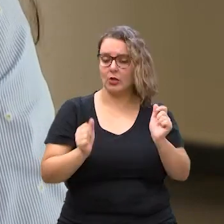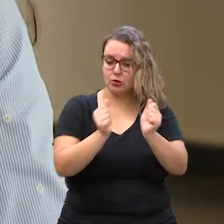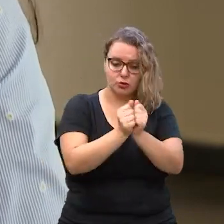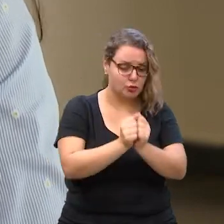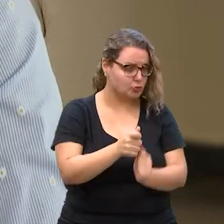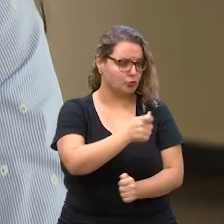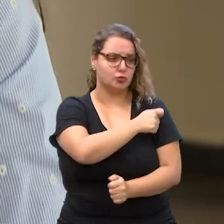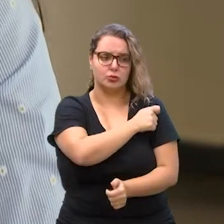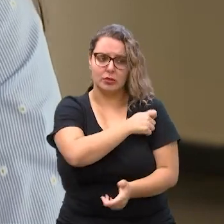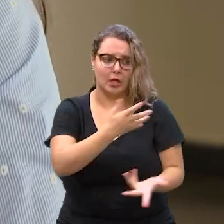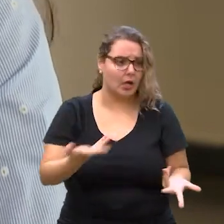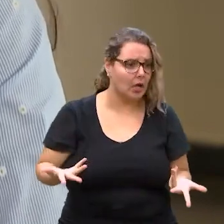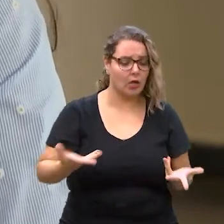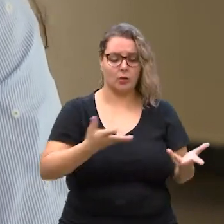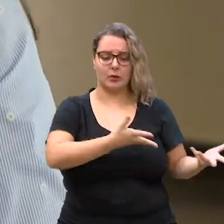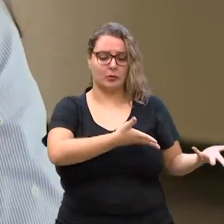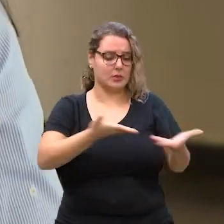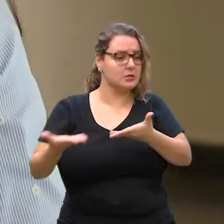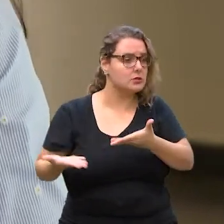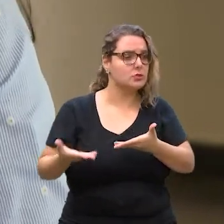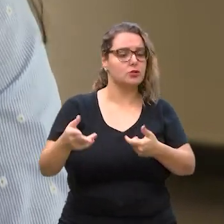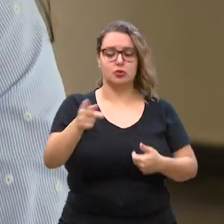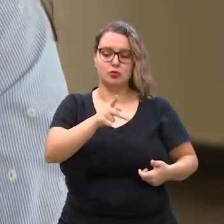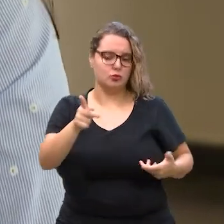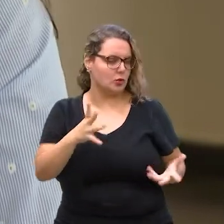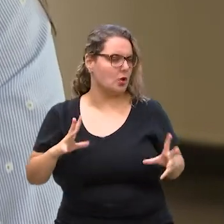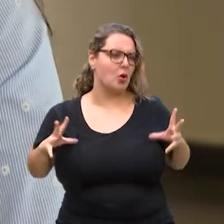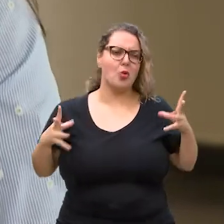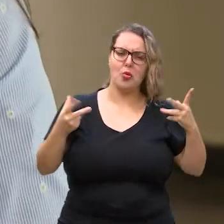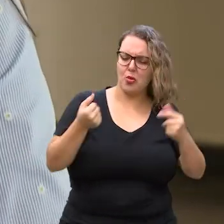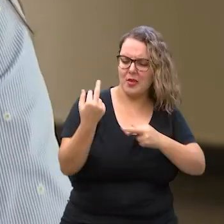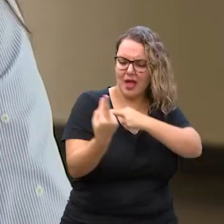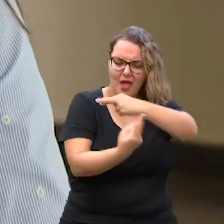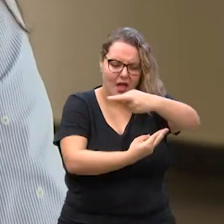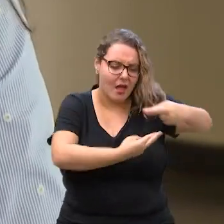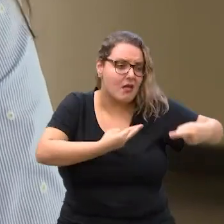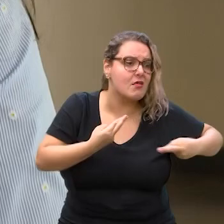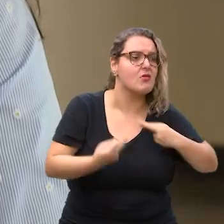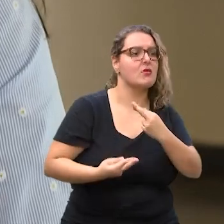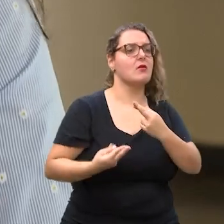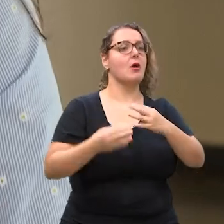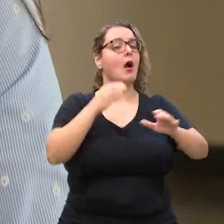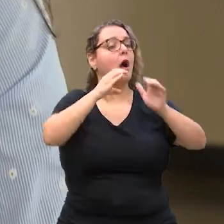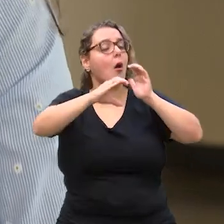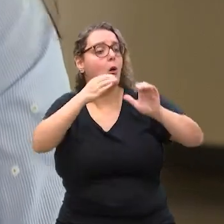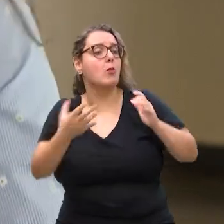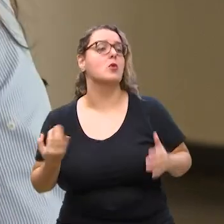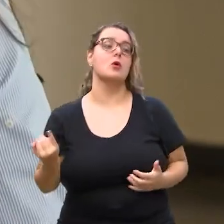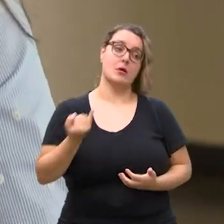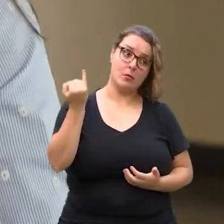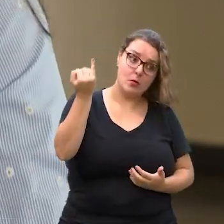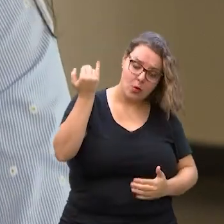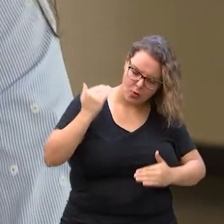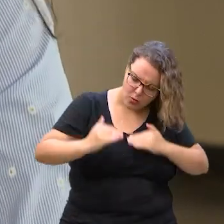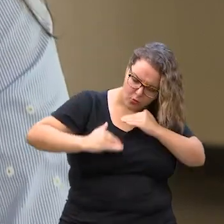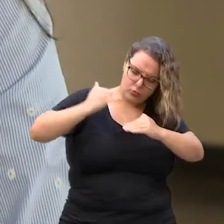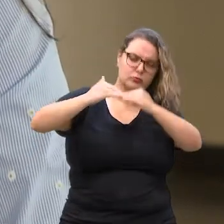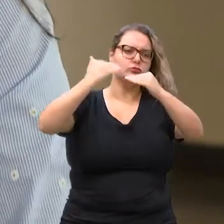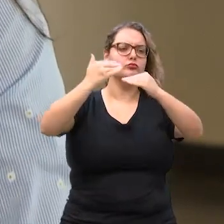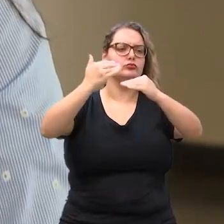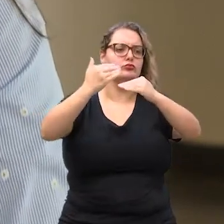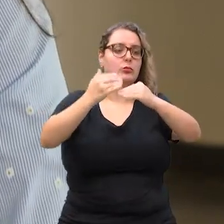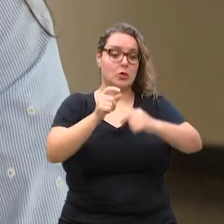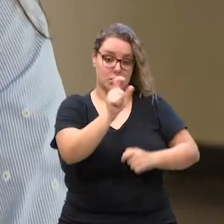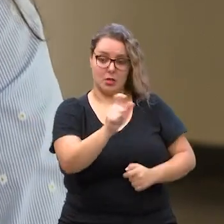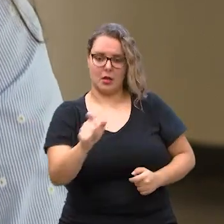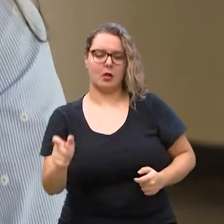aula junto, da pessoal que eu dançava, dos meus professores, toda essa comunicação ela é bem importante também. E até o desenvolvimento de personagens, porque